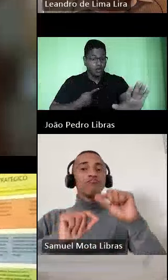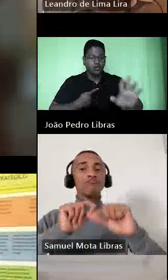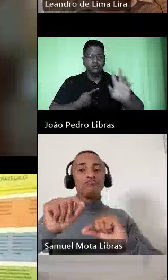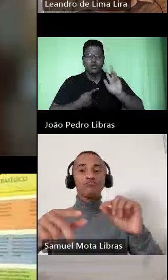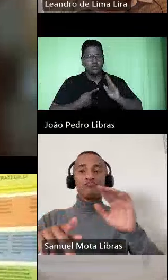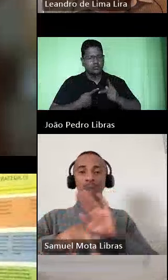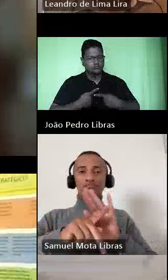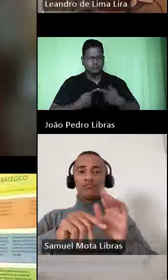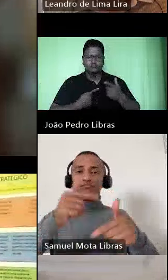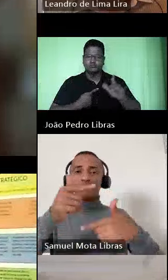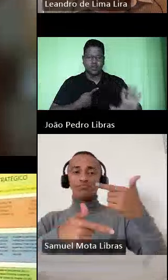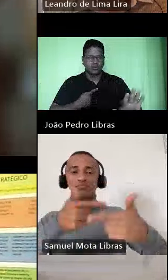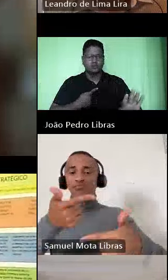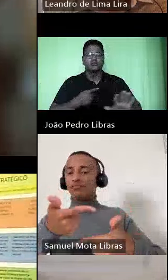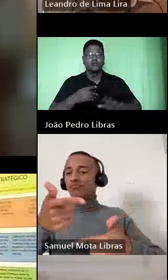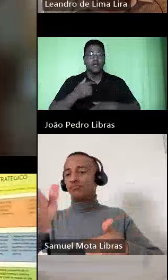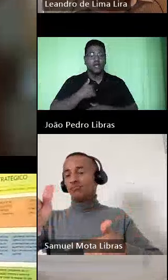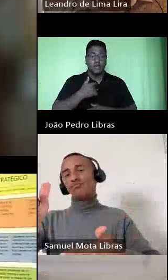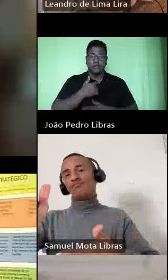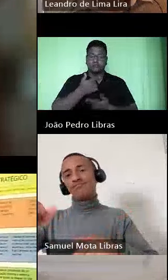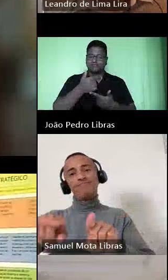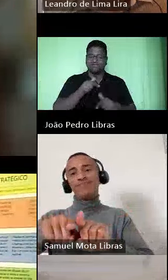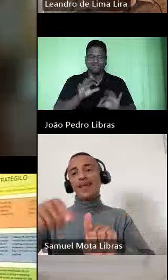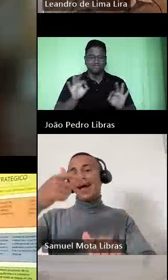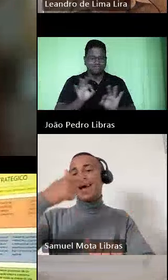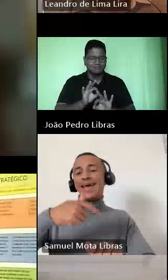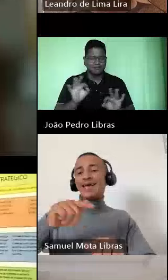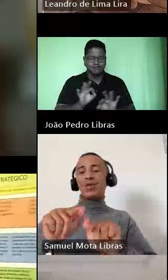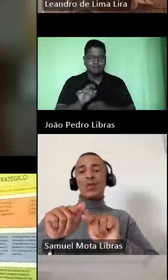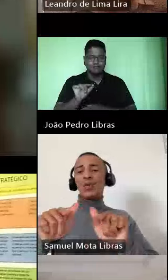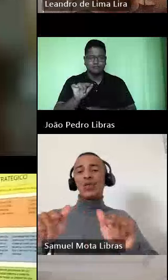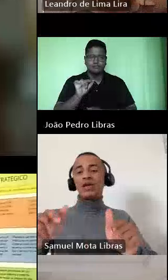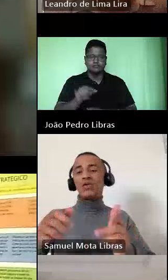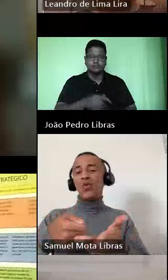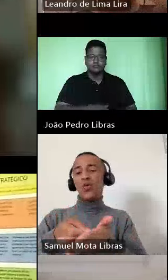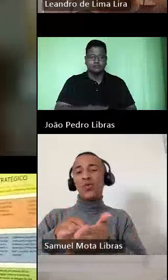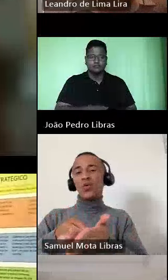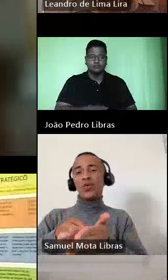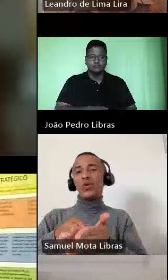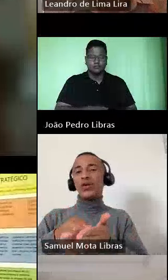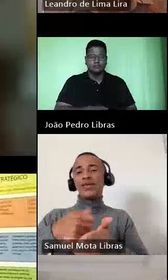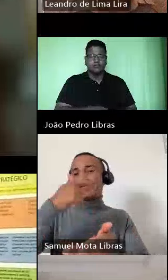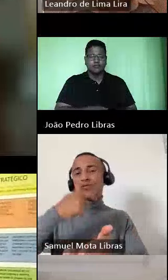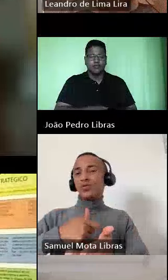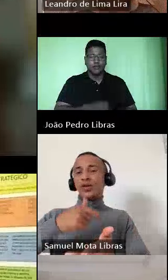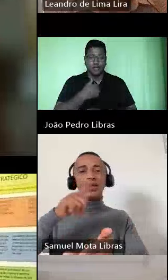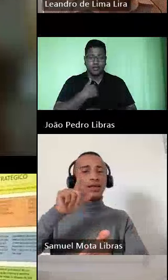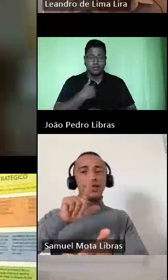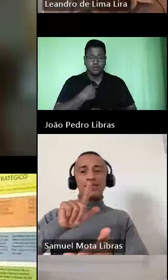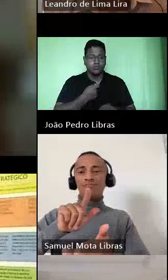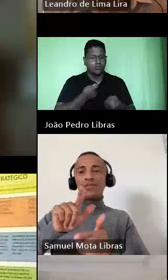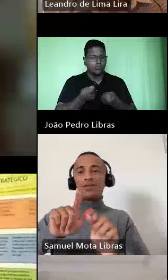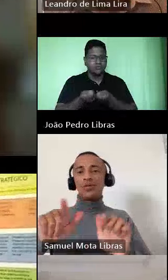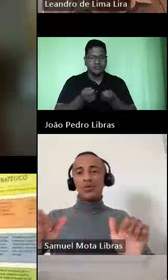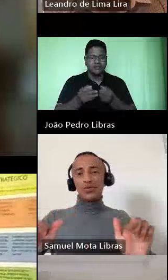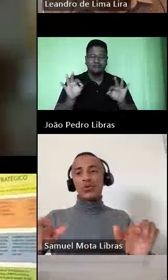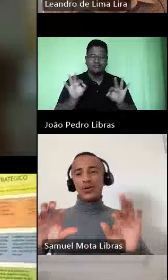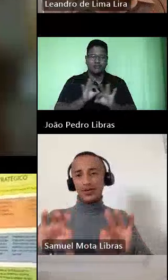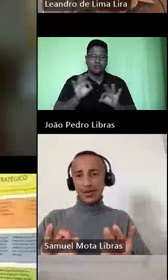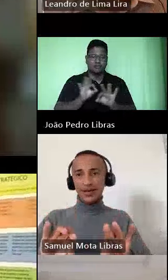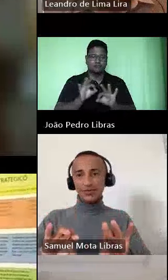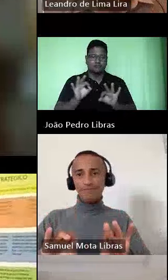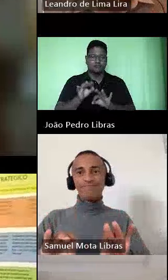do outro sobre a qual eu também não vou ter eh eu eu não vou conseguir agir né eu não vou conseguir não vou ter controle então isso